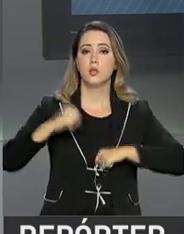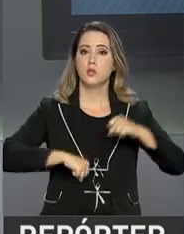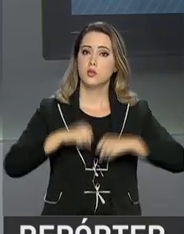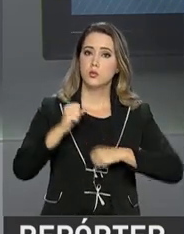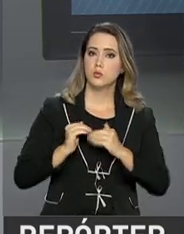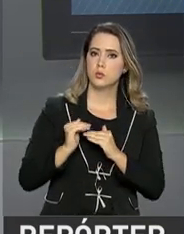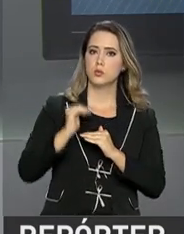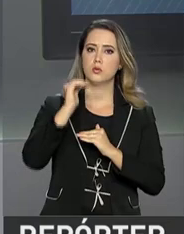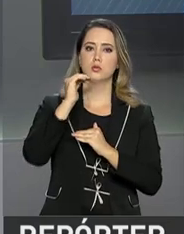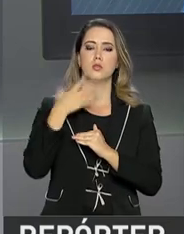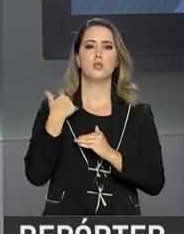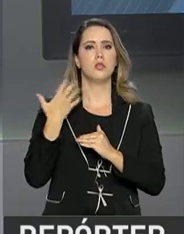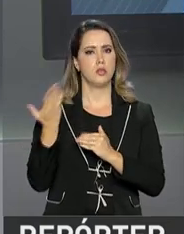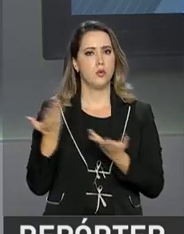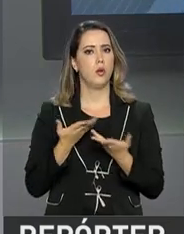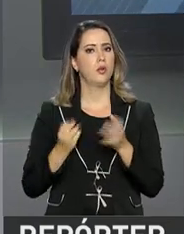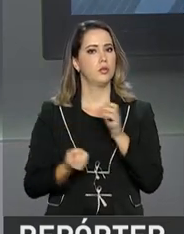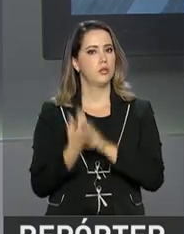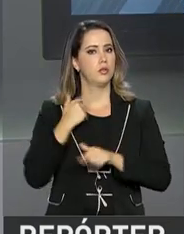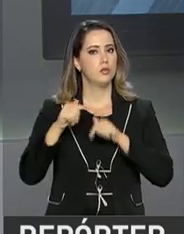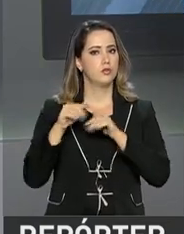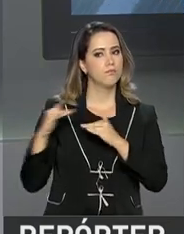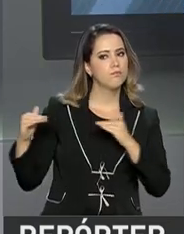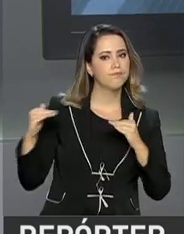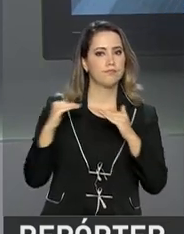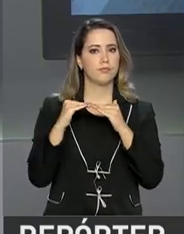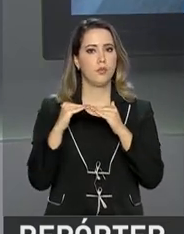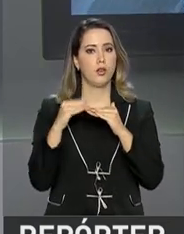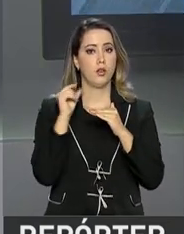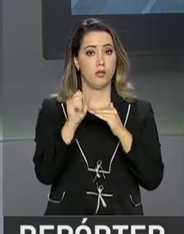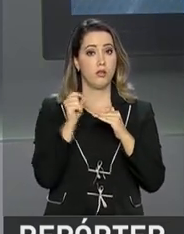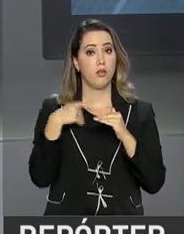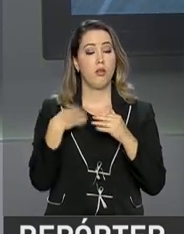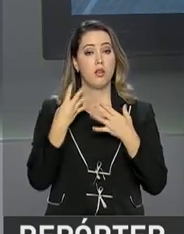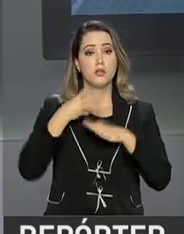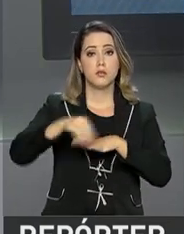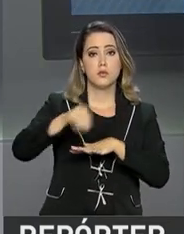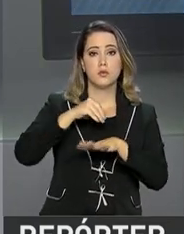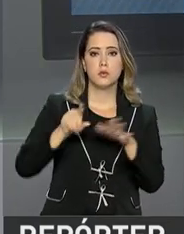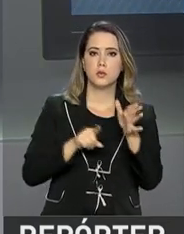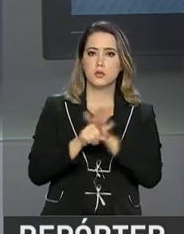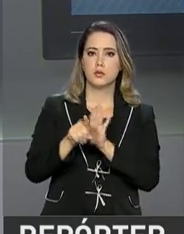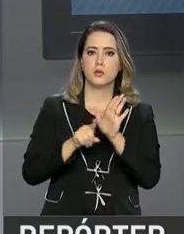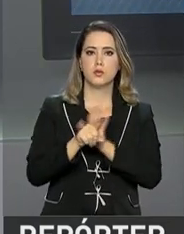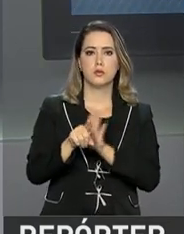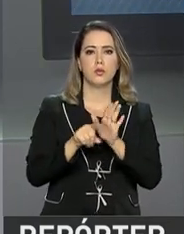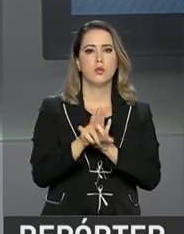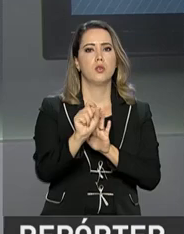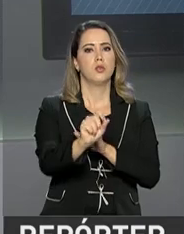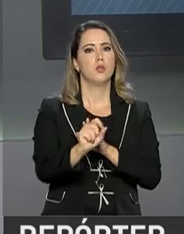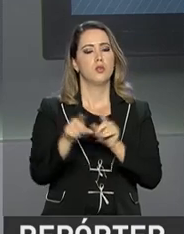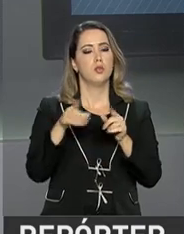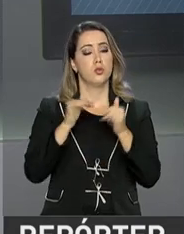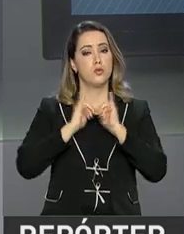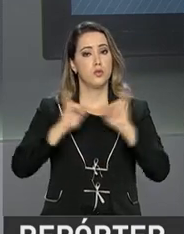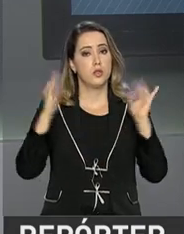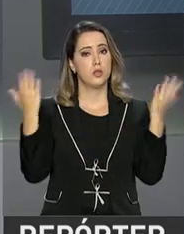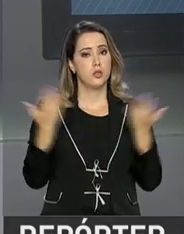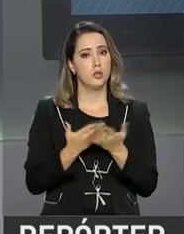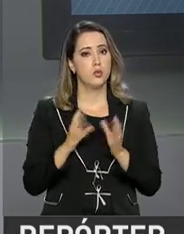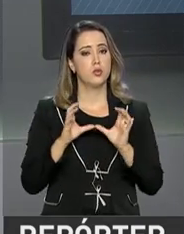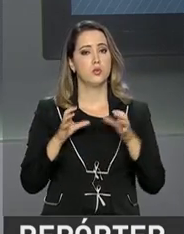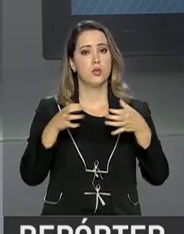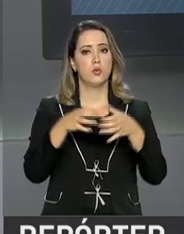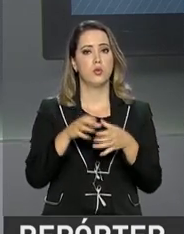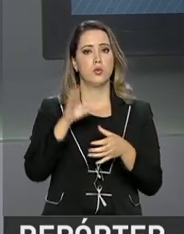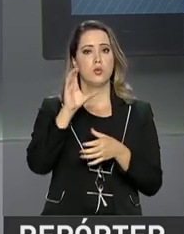cresceu eo nível do emprego ficou estável as informações são da pesquisa indicadores industriais divulgada hoje pela confederação